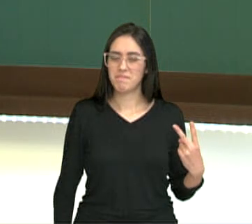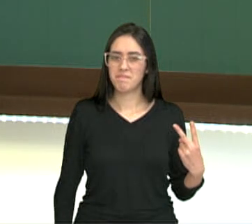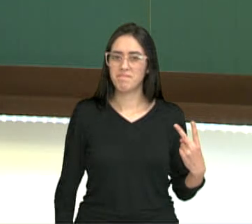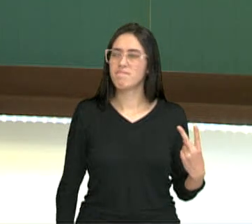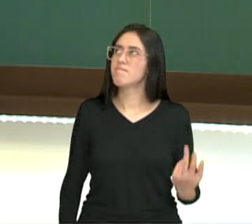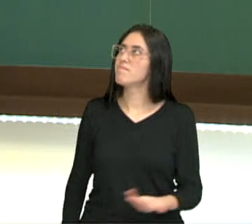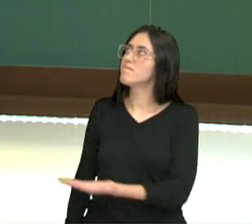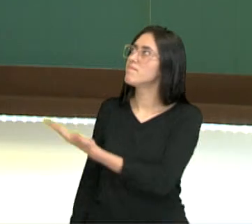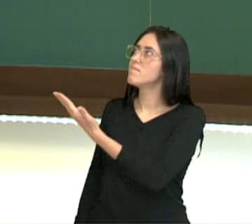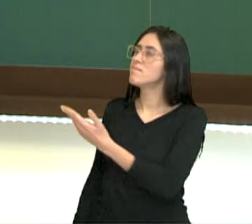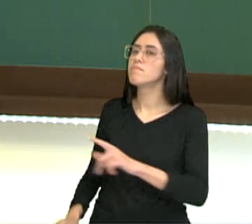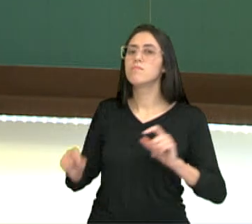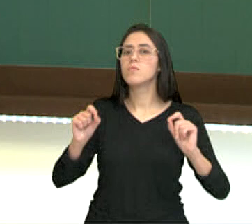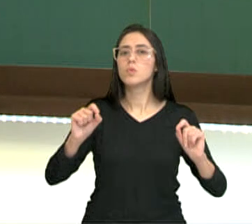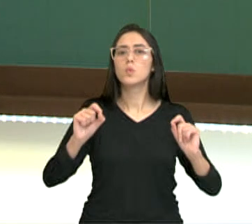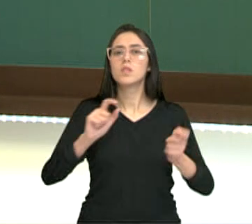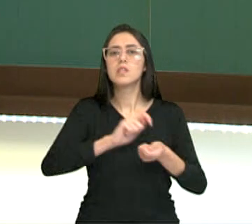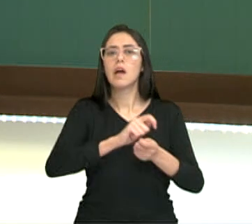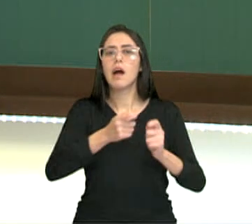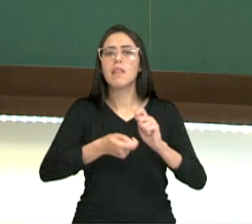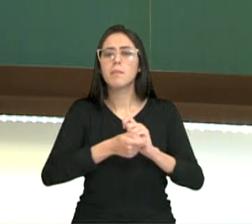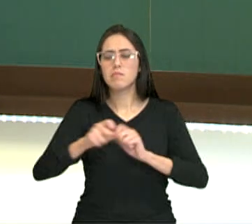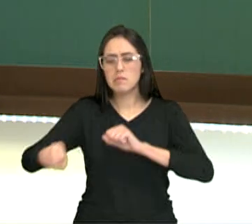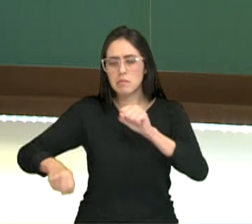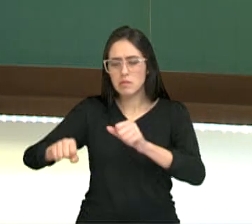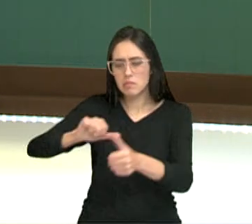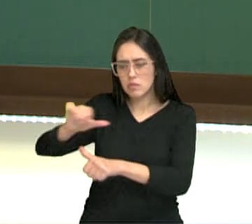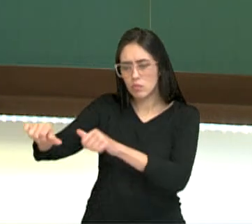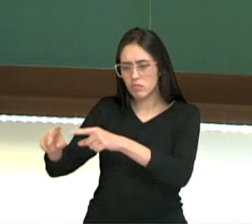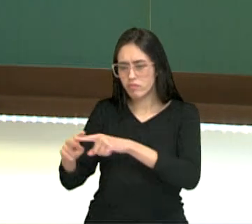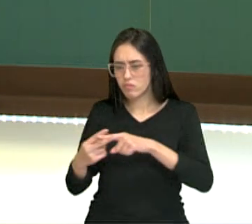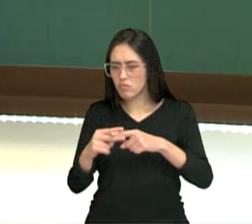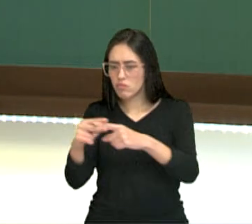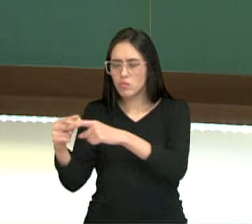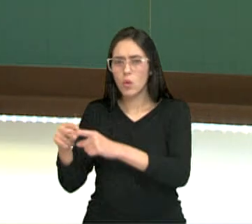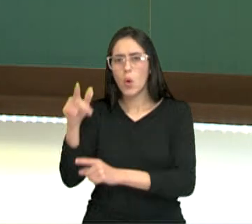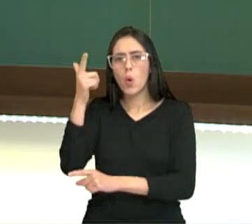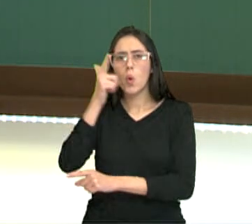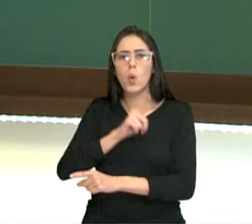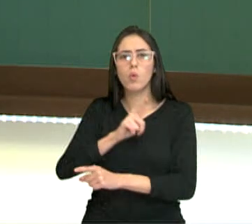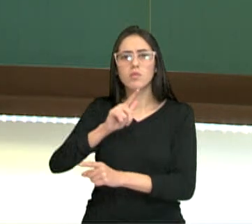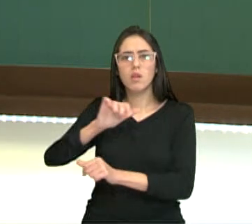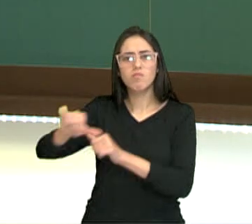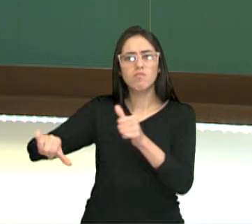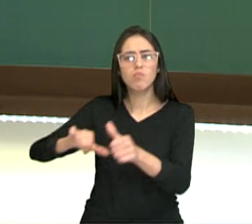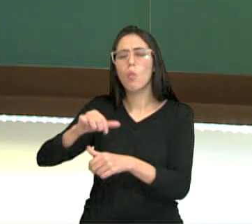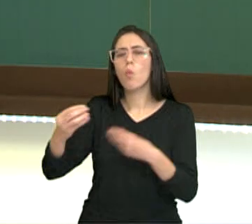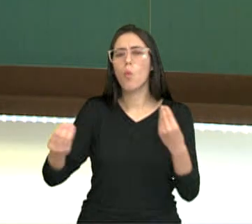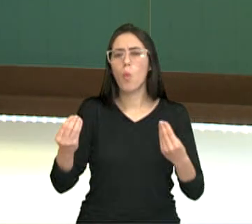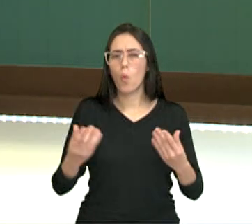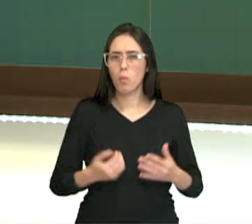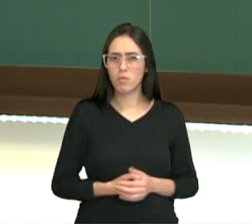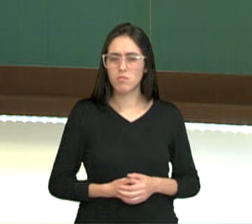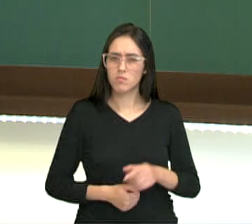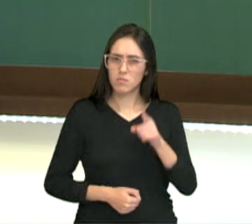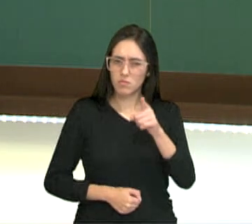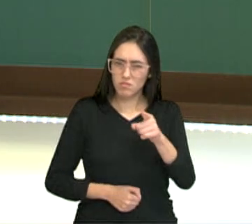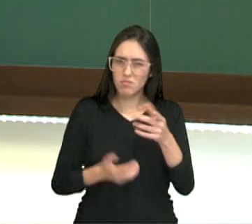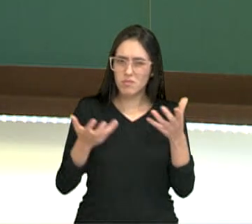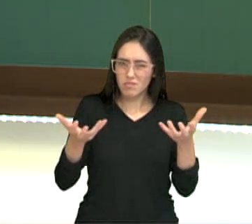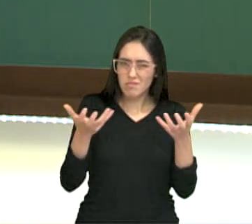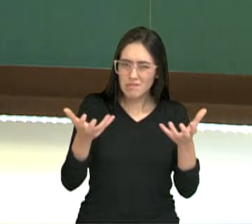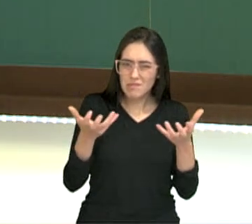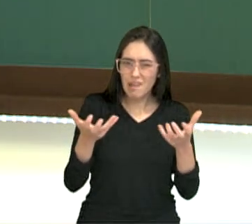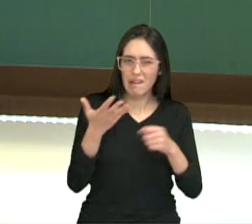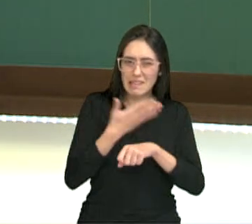Que adaptações foram necessárias nas bicicletas para possibilitar a prática do mountain bike? Você gostaria de ser